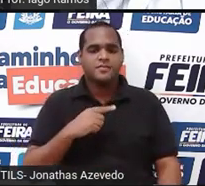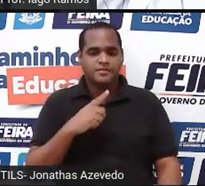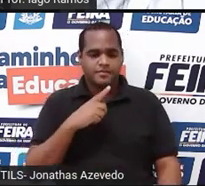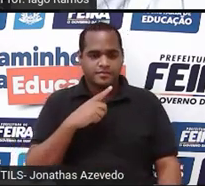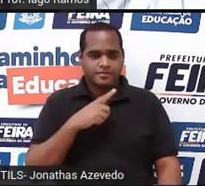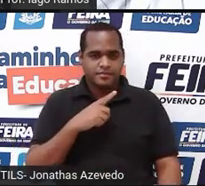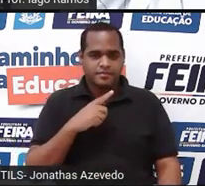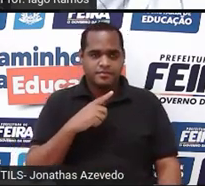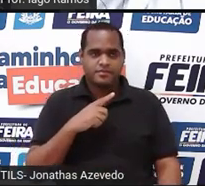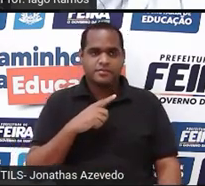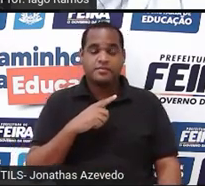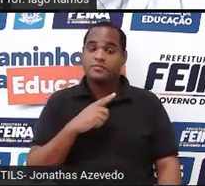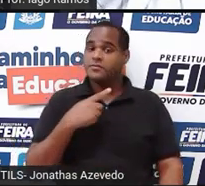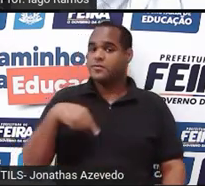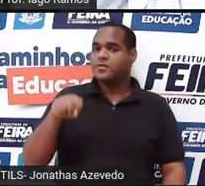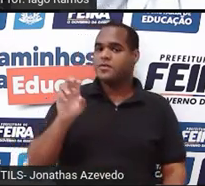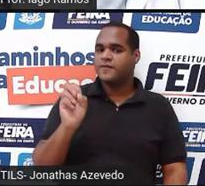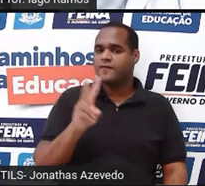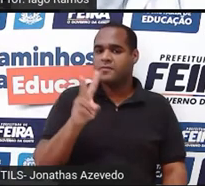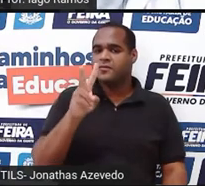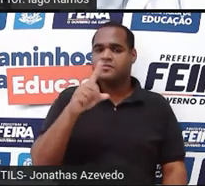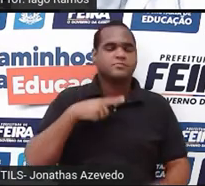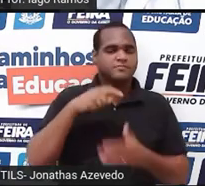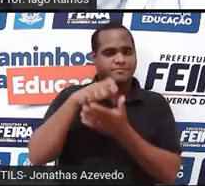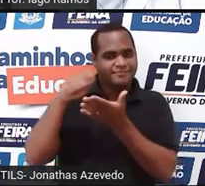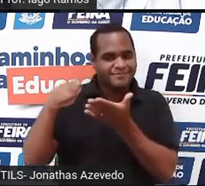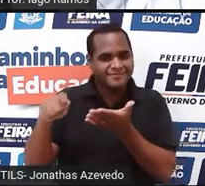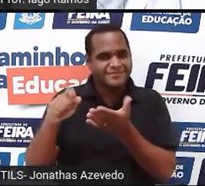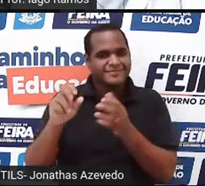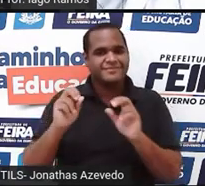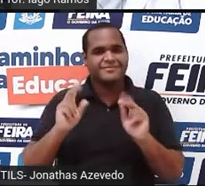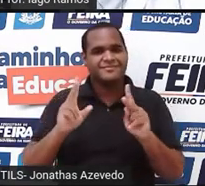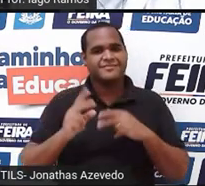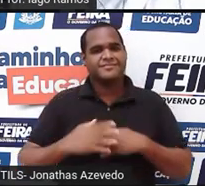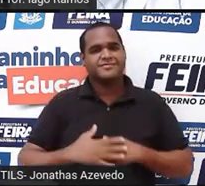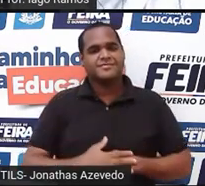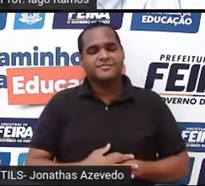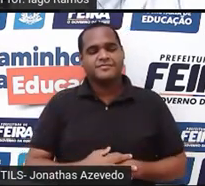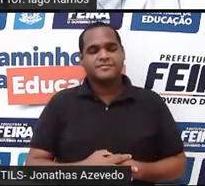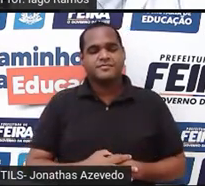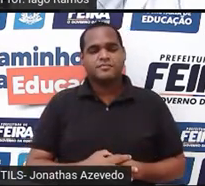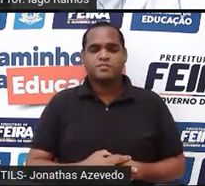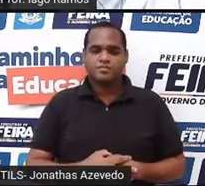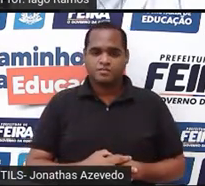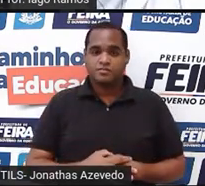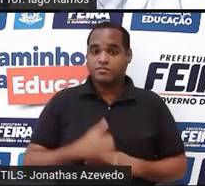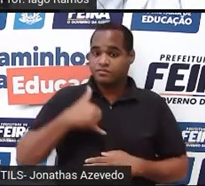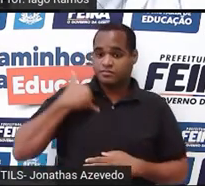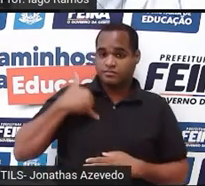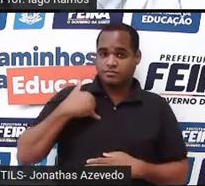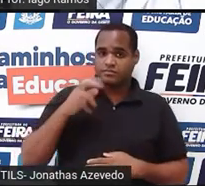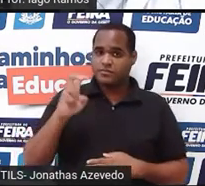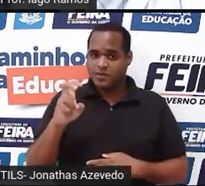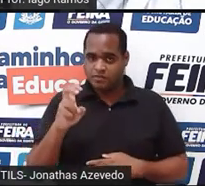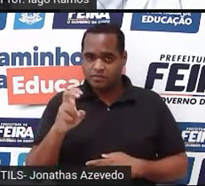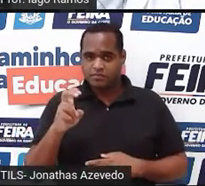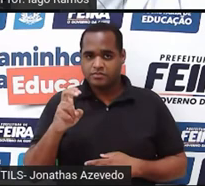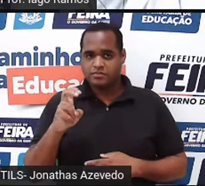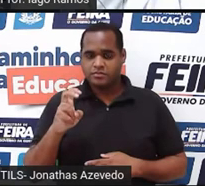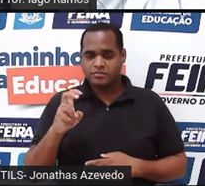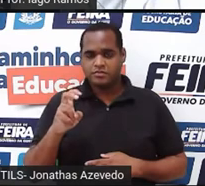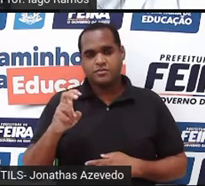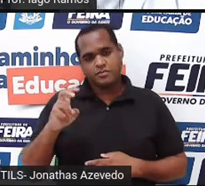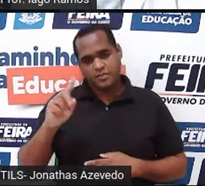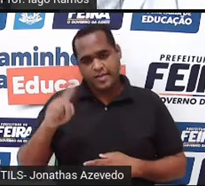escrever os valores tá bom e quando a idade é cinco